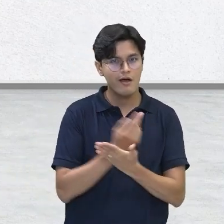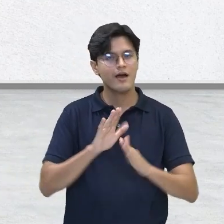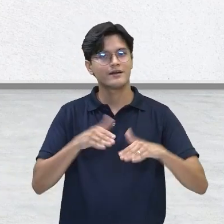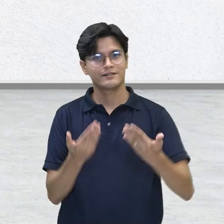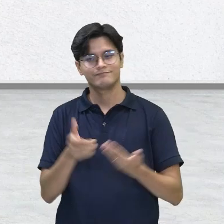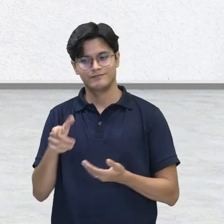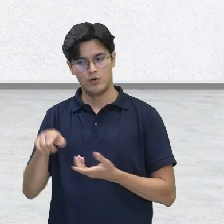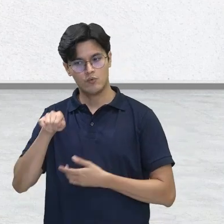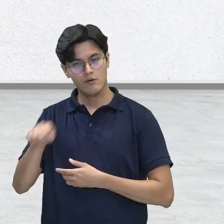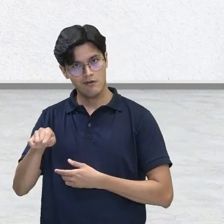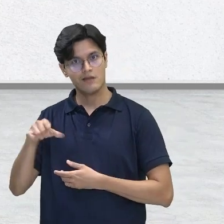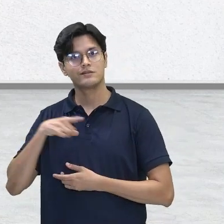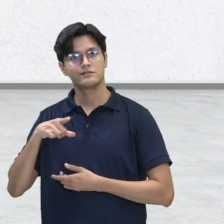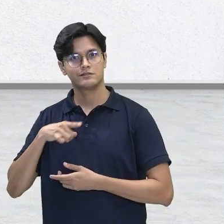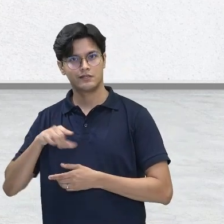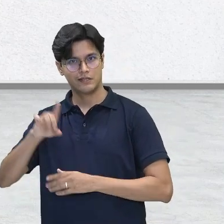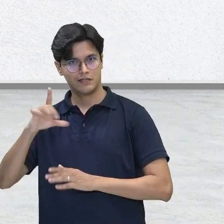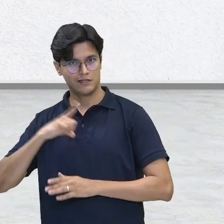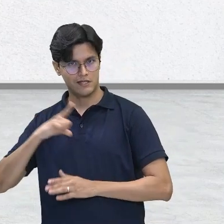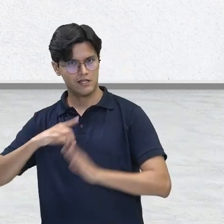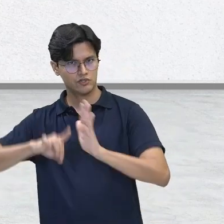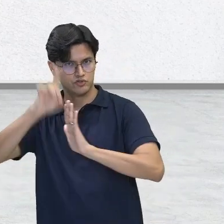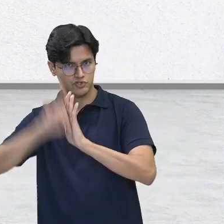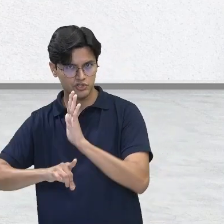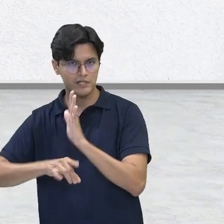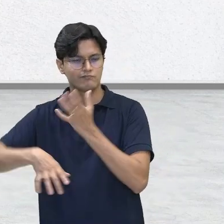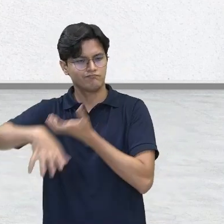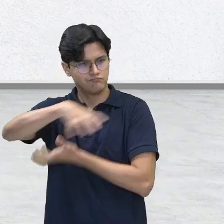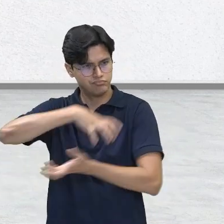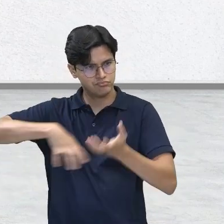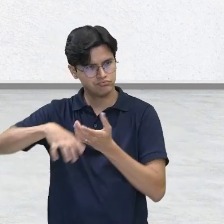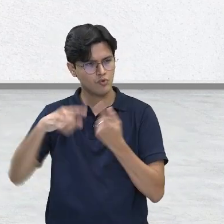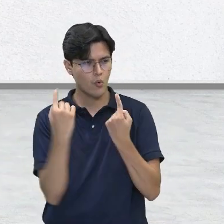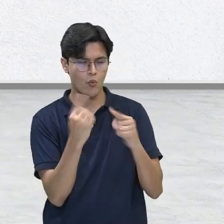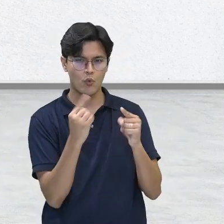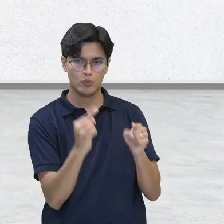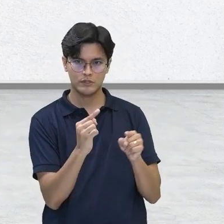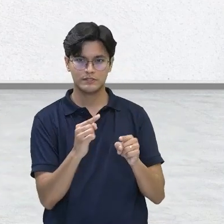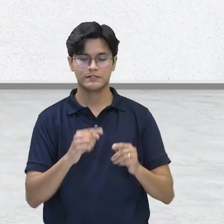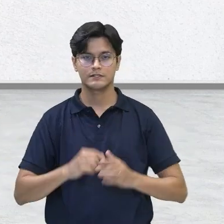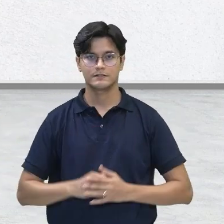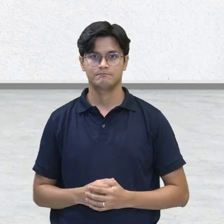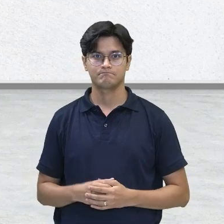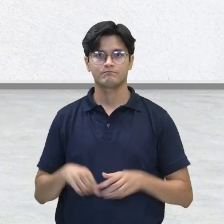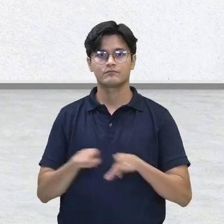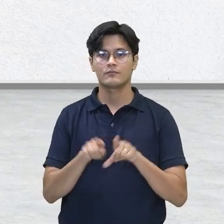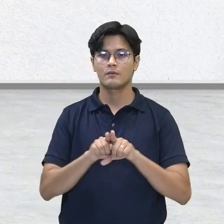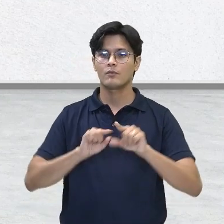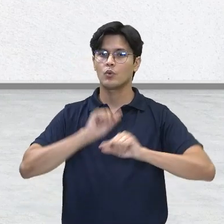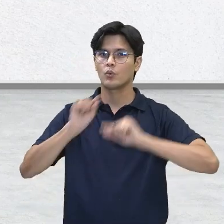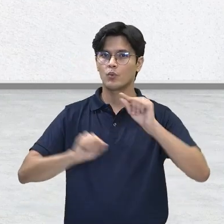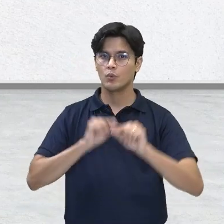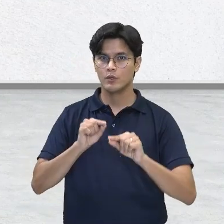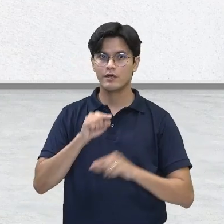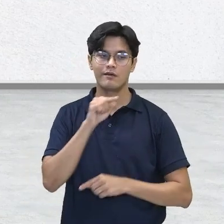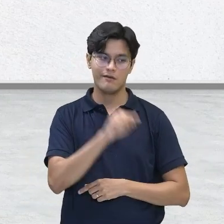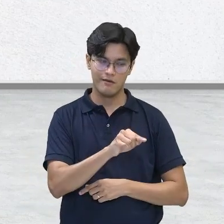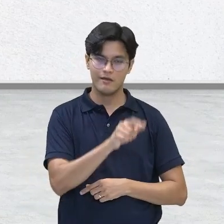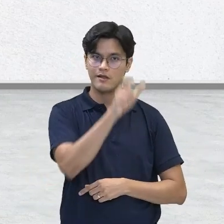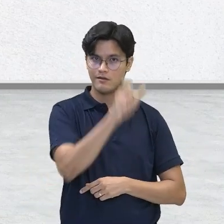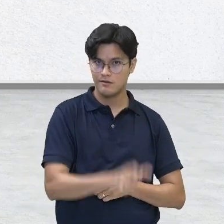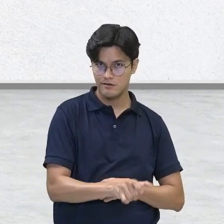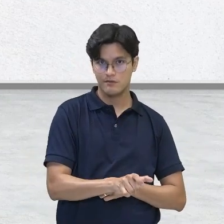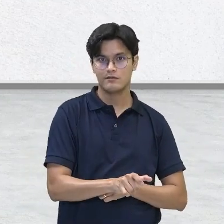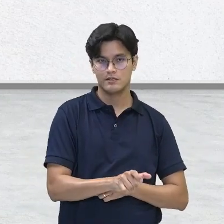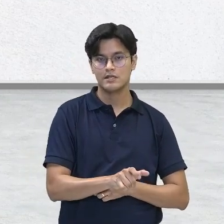Rousseau, por sua vez, diz o seguinte: a legitimidade do Estado depende da vontade geral, que deve refletir